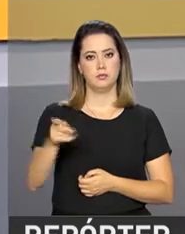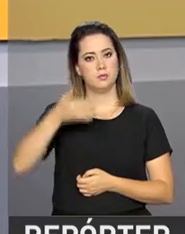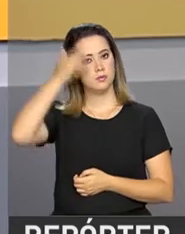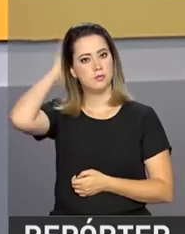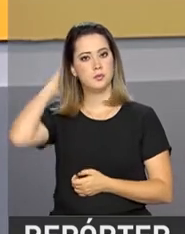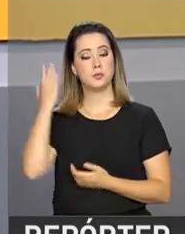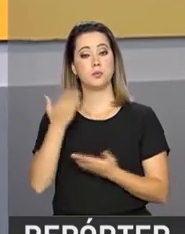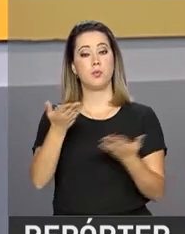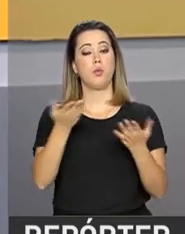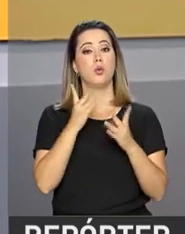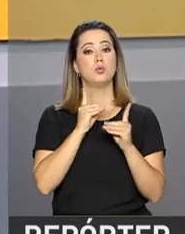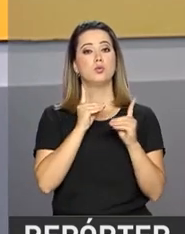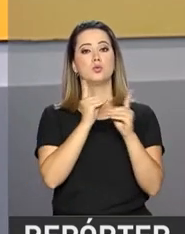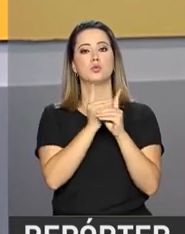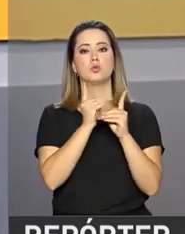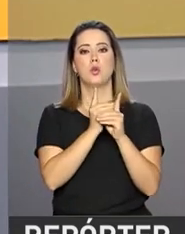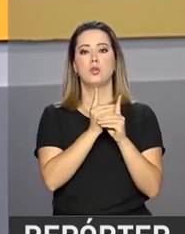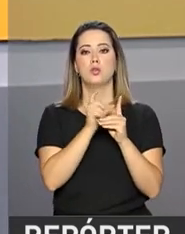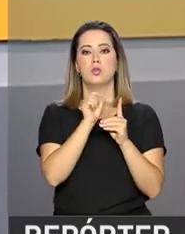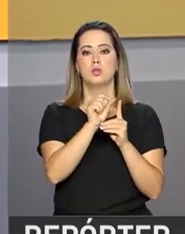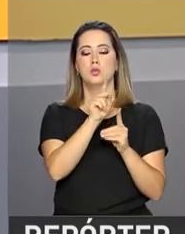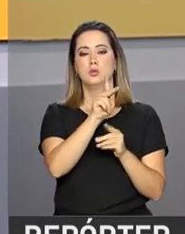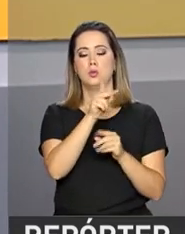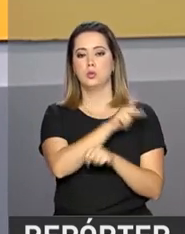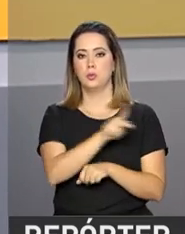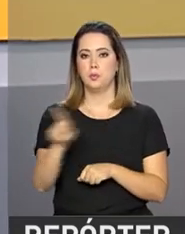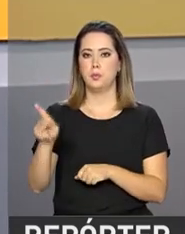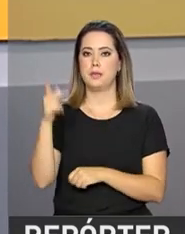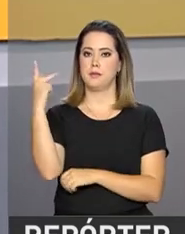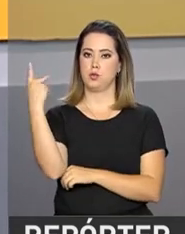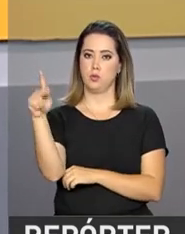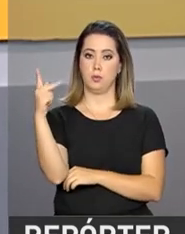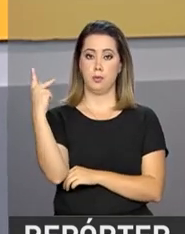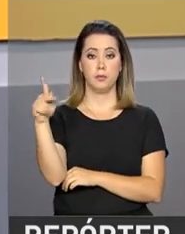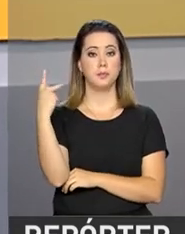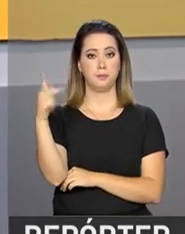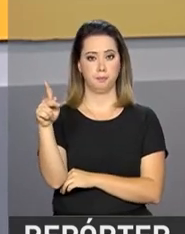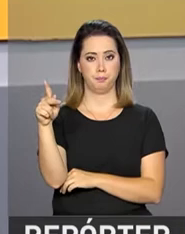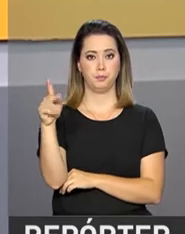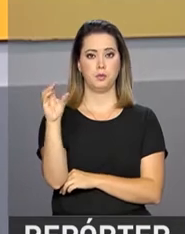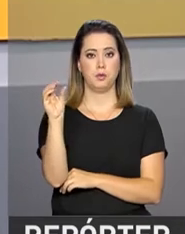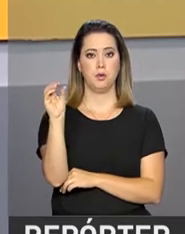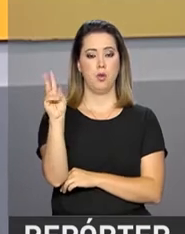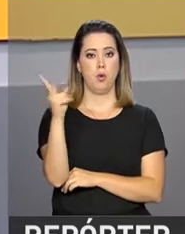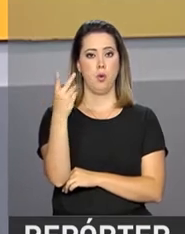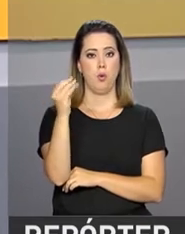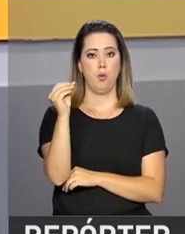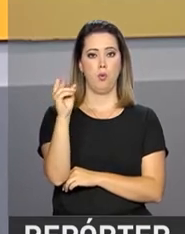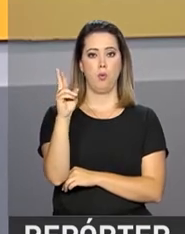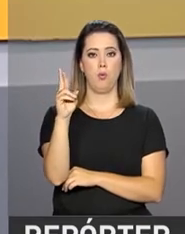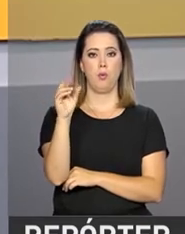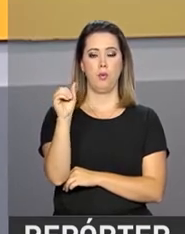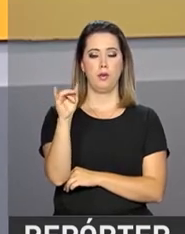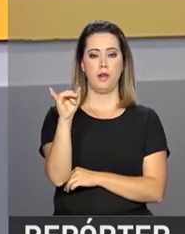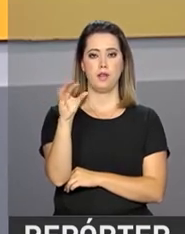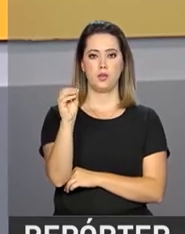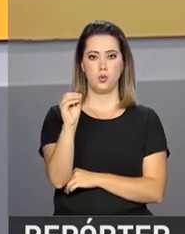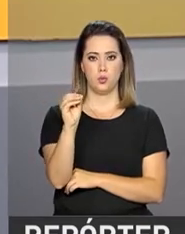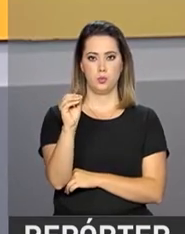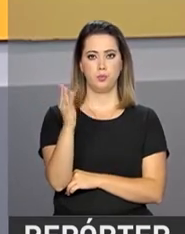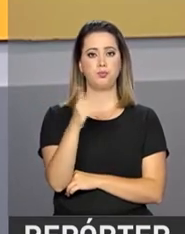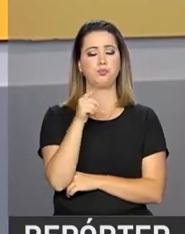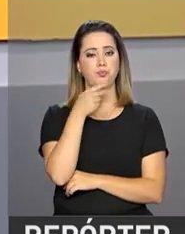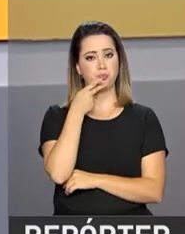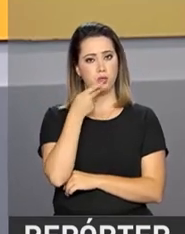presidente Michel Temer recebeu hoje a visita oficial do presidente do Paraguai, Horácio Cartes. Em seu discurso no